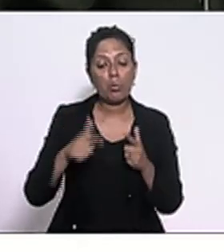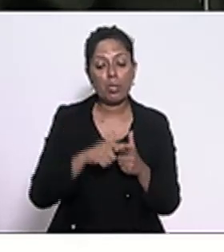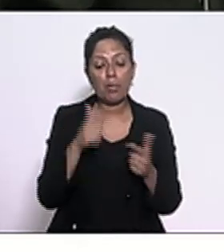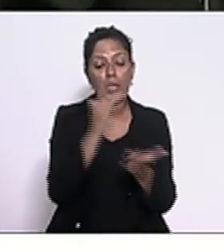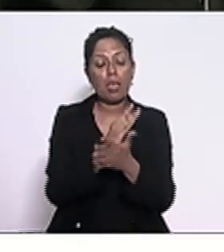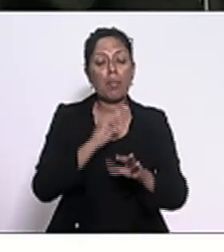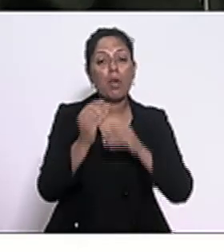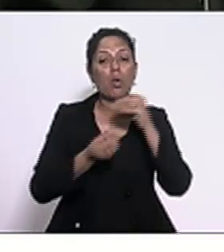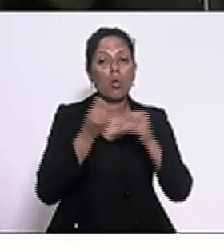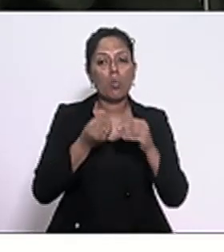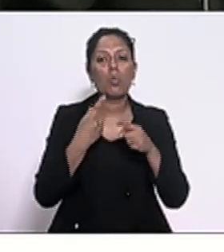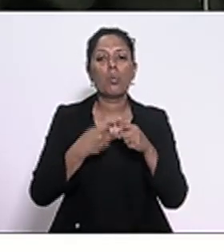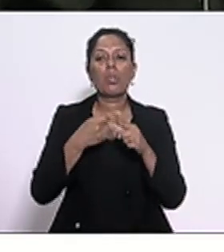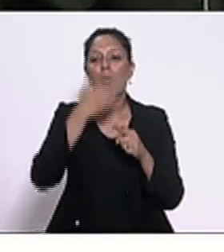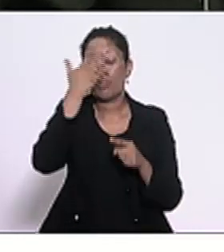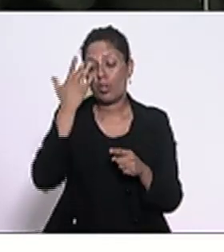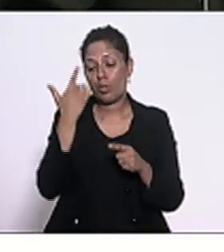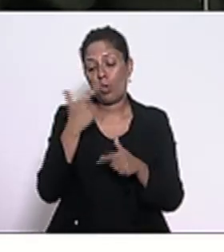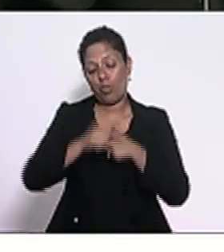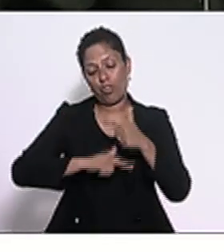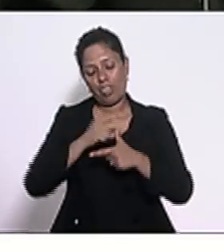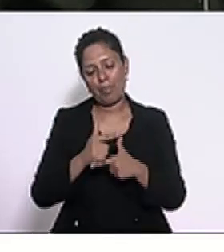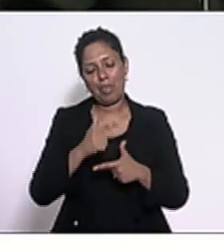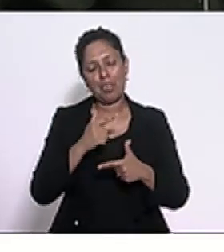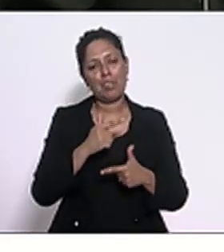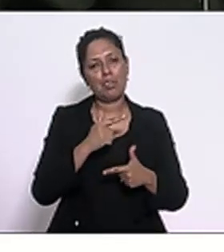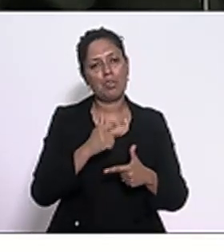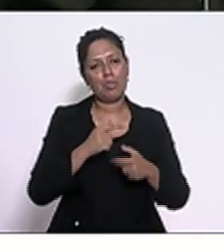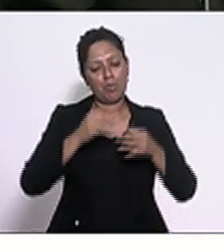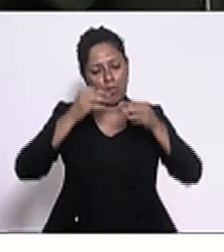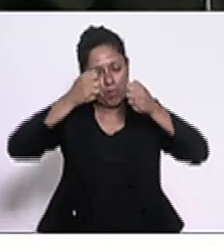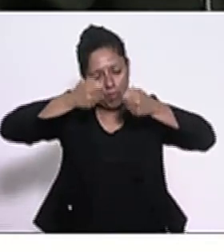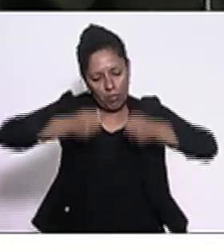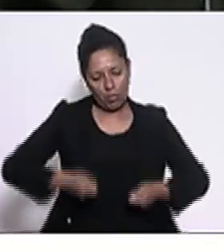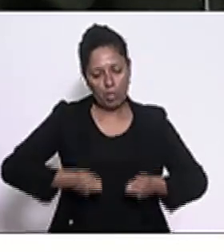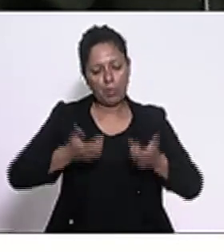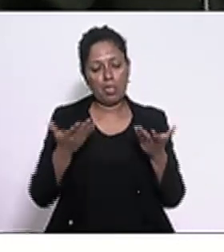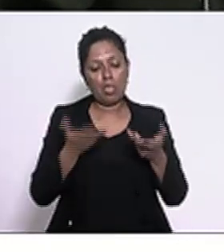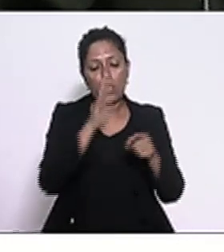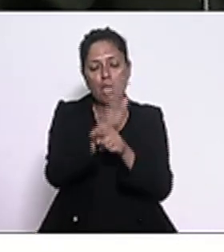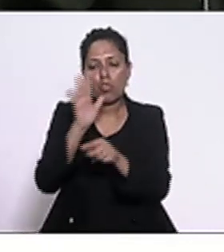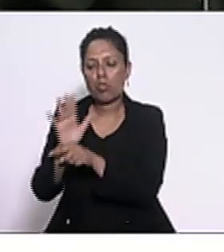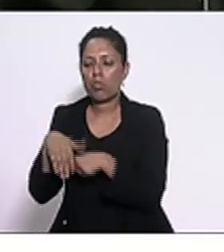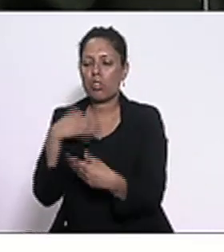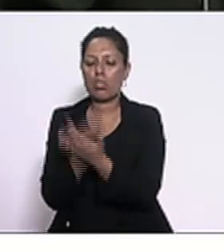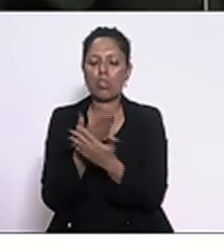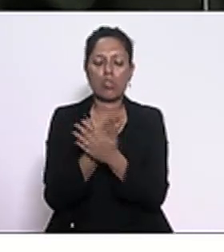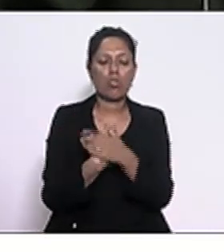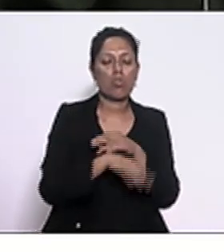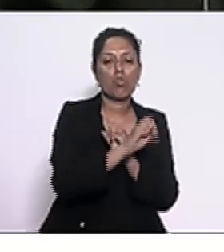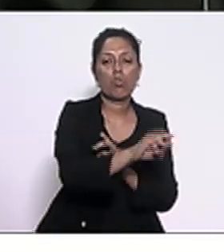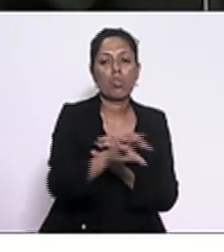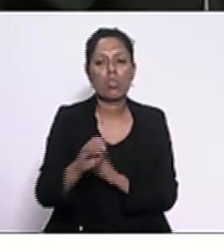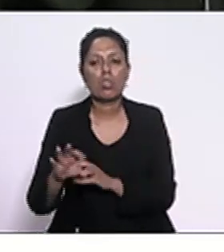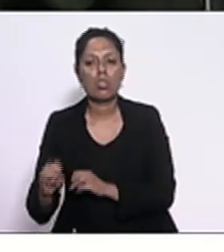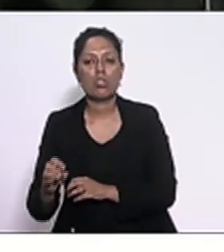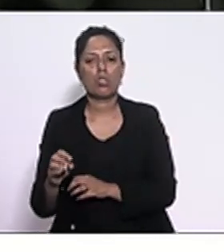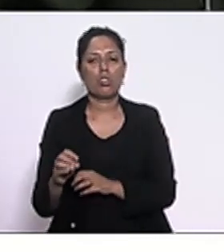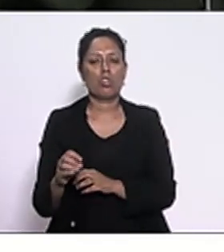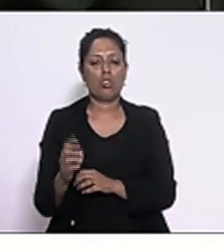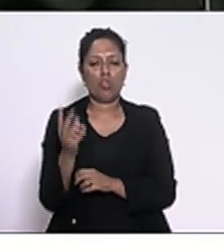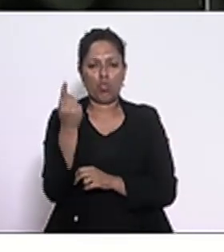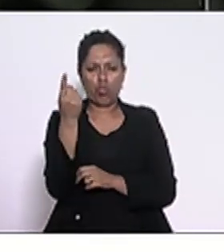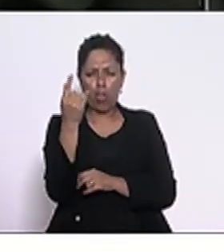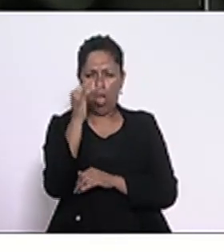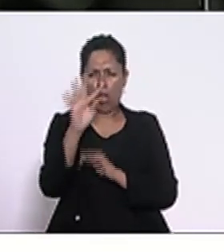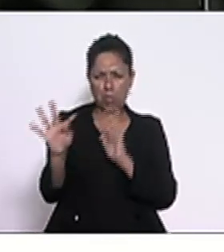públicos comprometidos com a solução da educação. E o sistema funcionou, depois ele foi